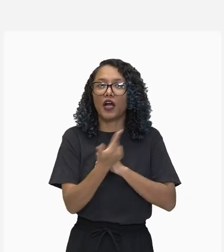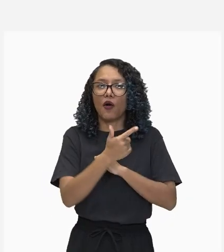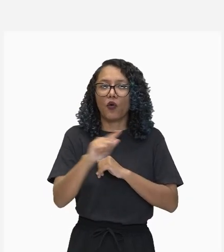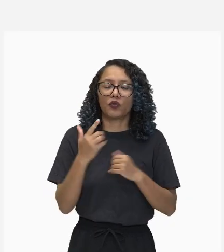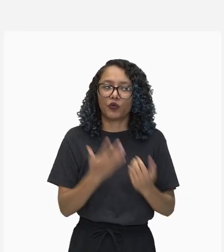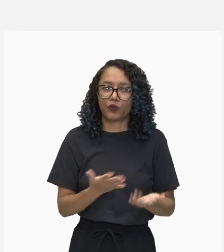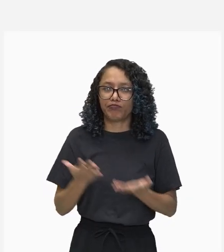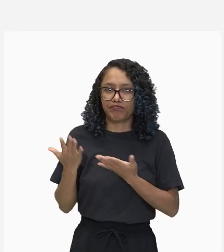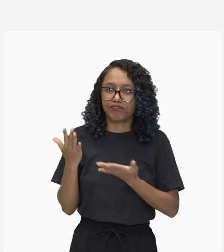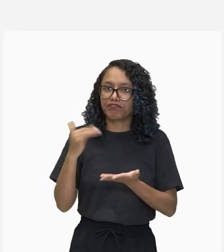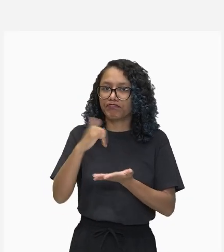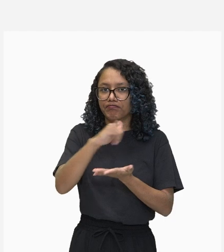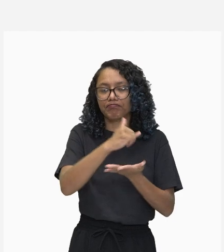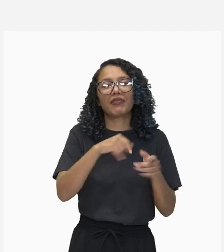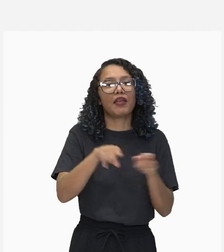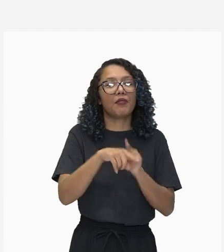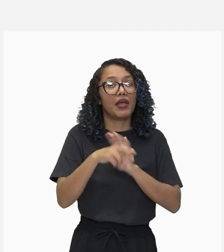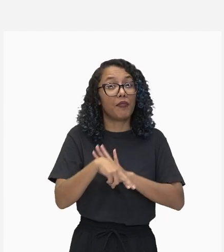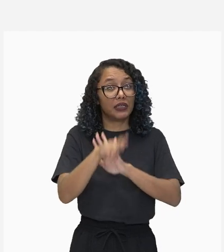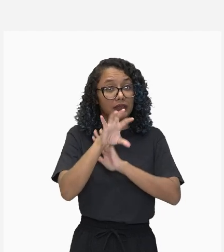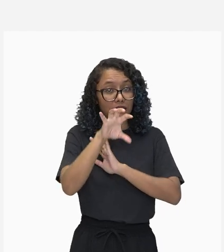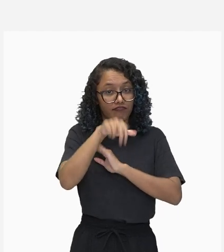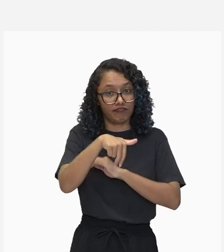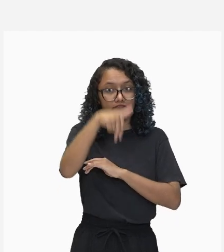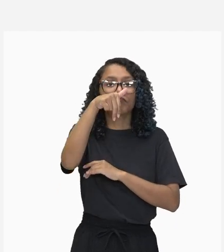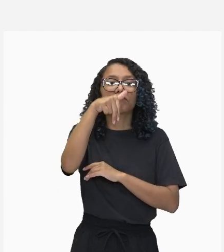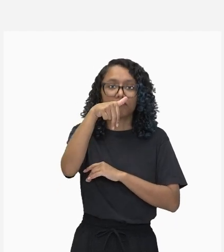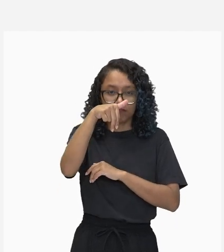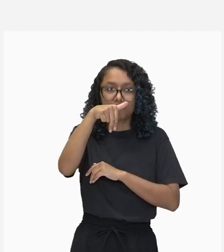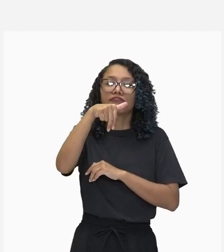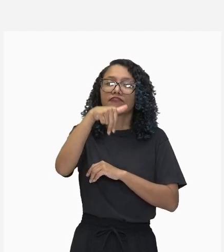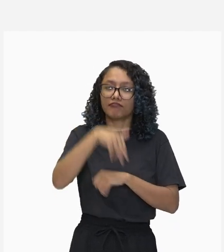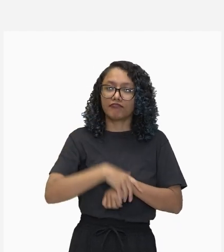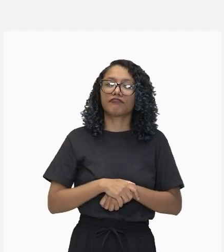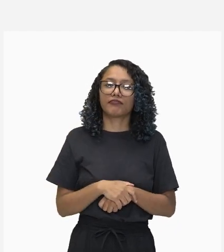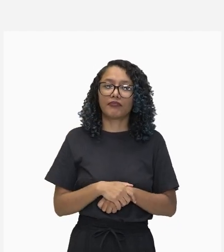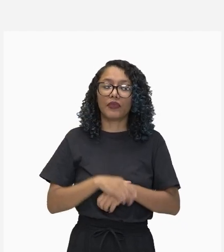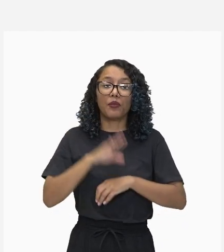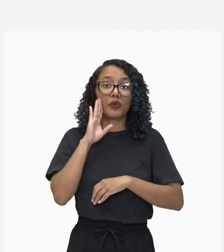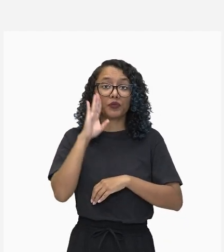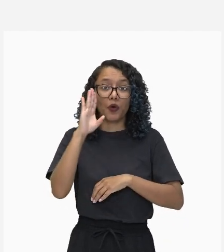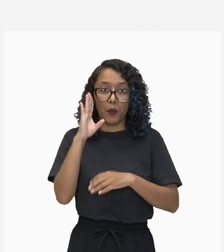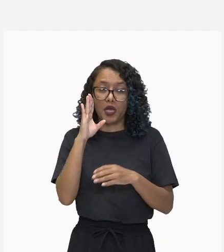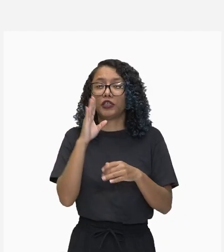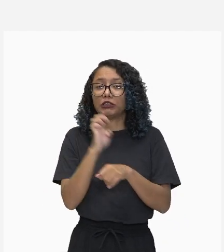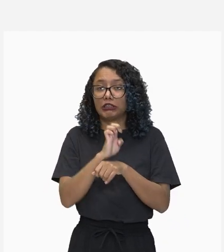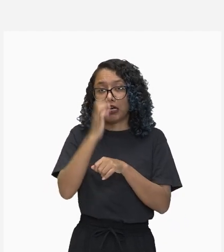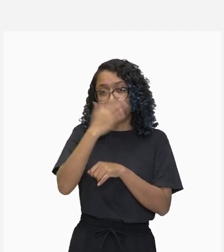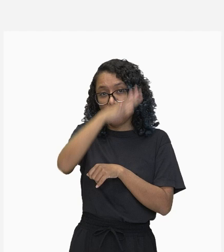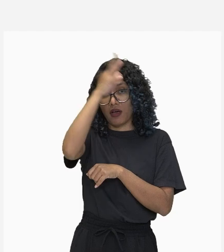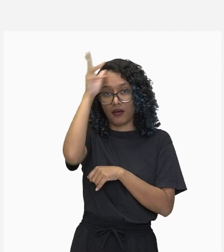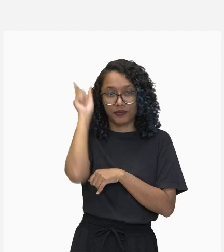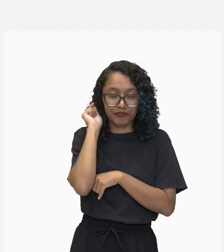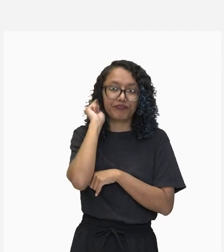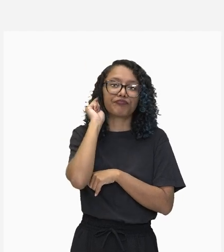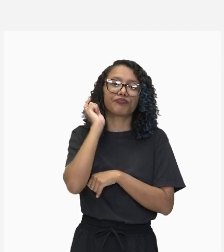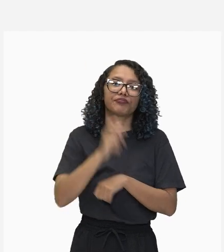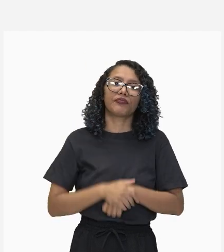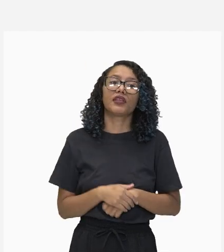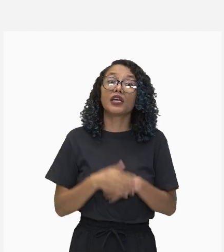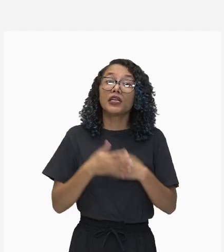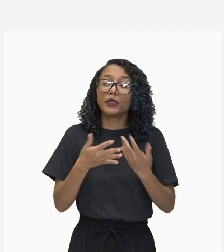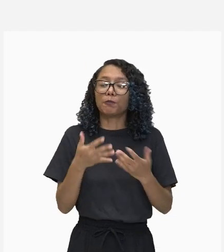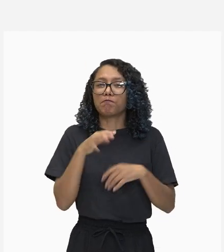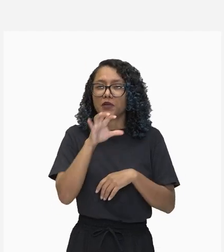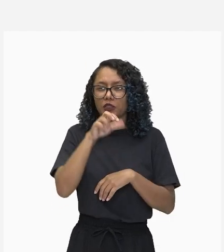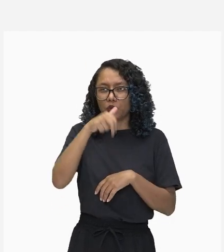que representa também a nossa região aqui do norte, principalmente o estado do Amazonas. Bem, no norte do país,